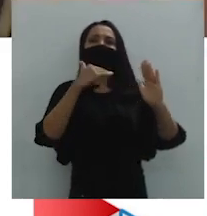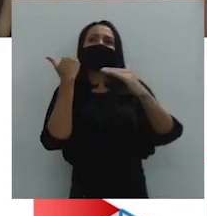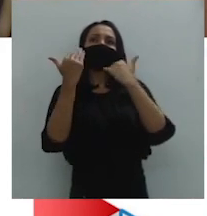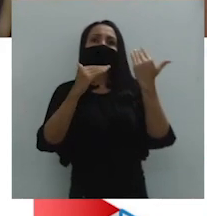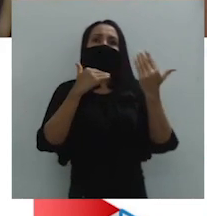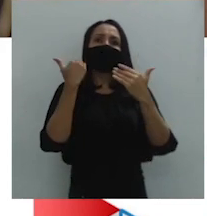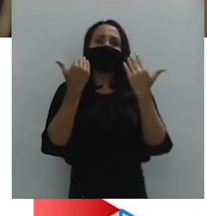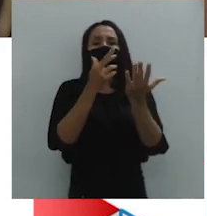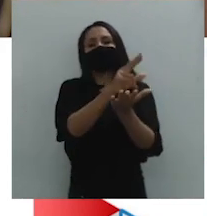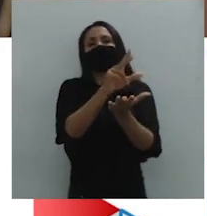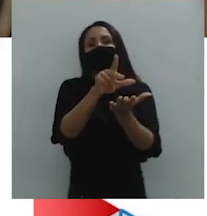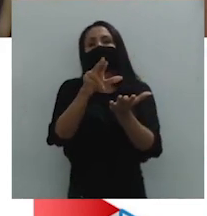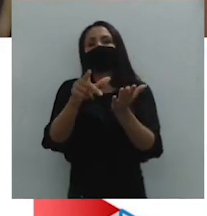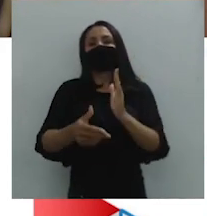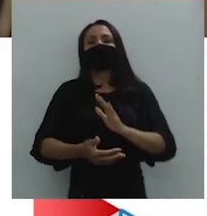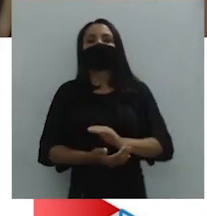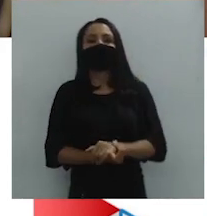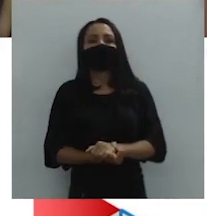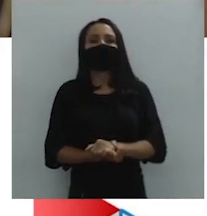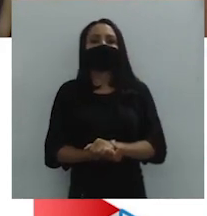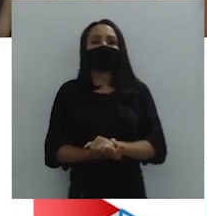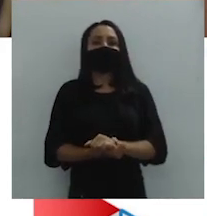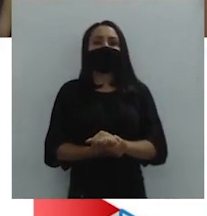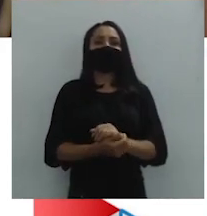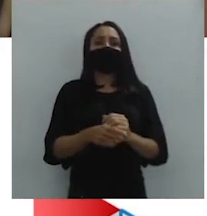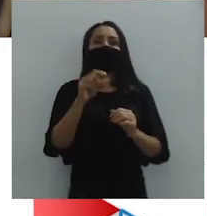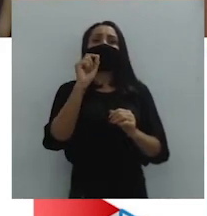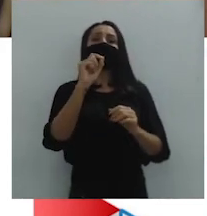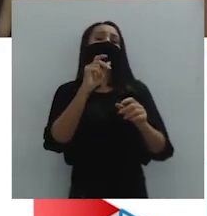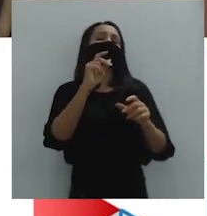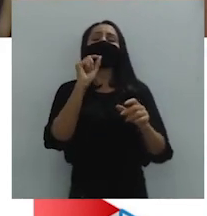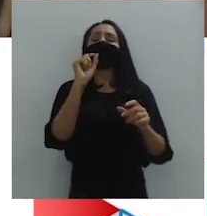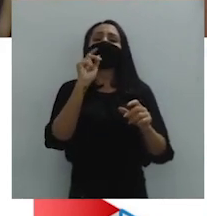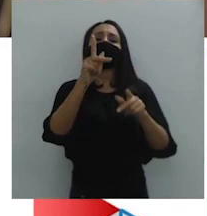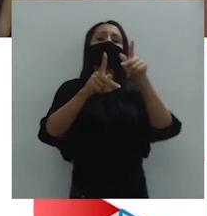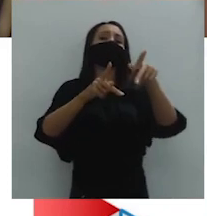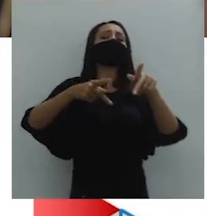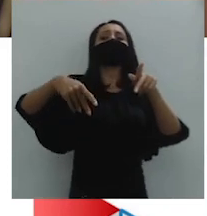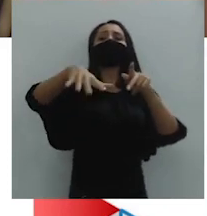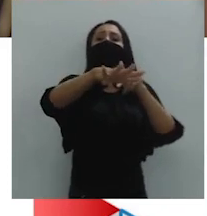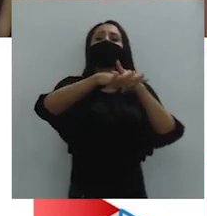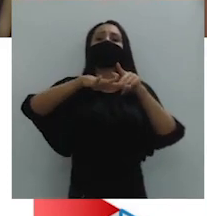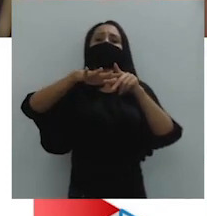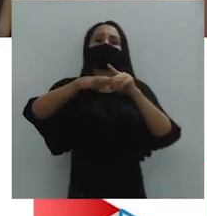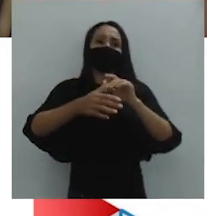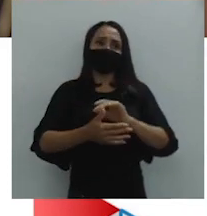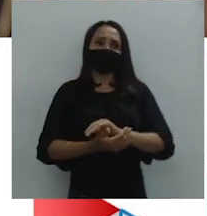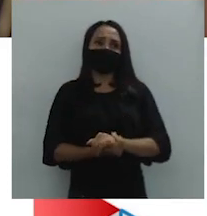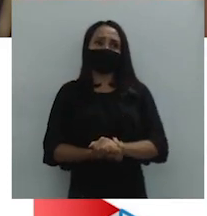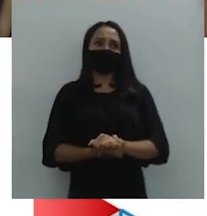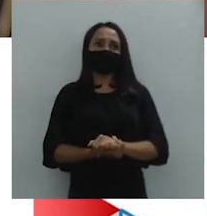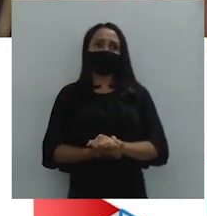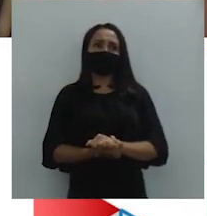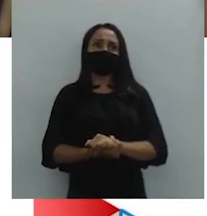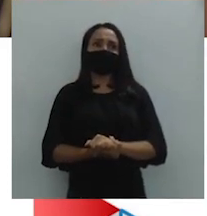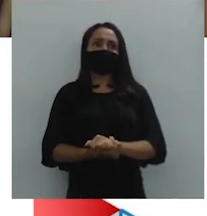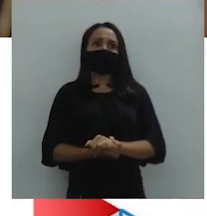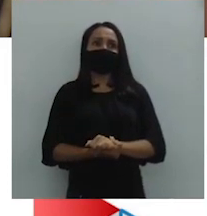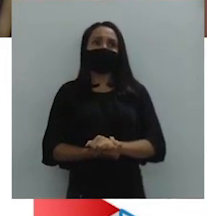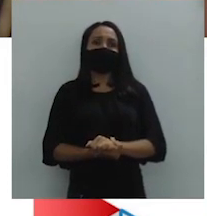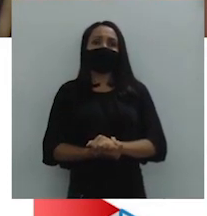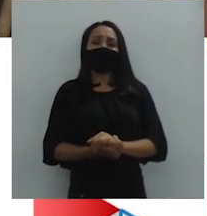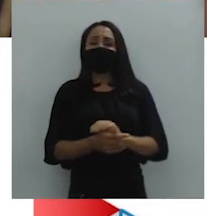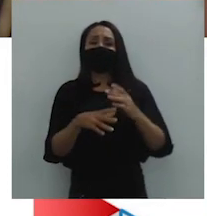outras. A definição de população. Acompanha comigo aqui esse slide, certo? Qual